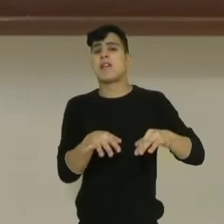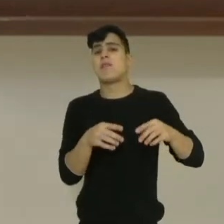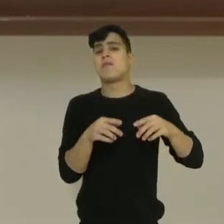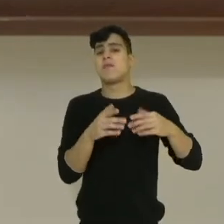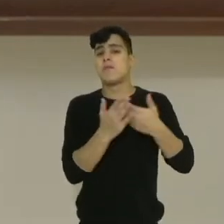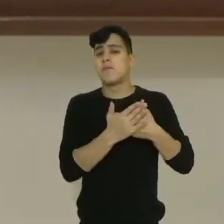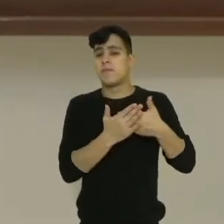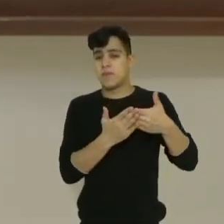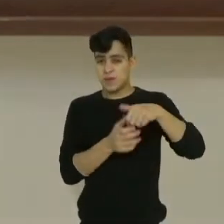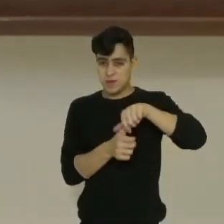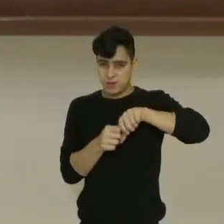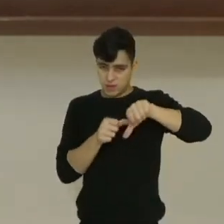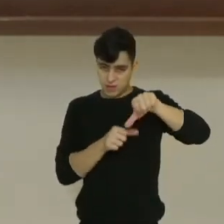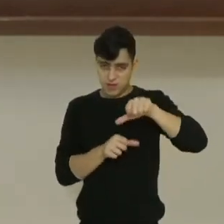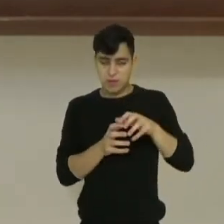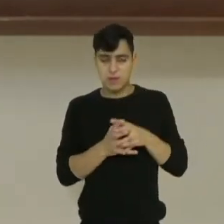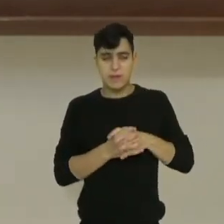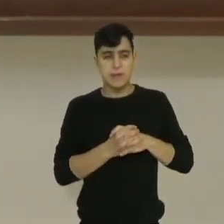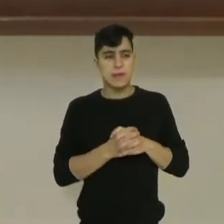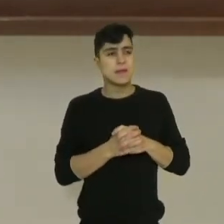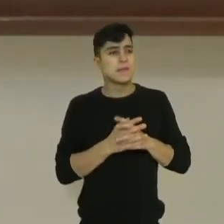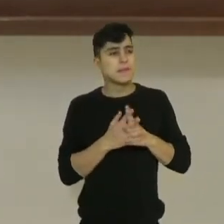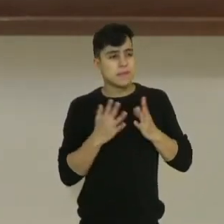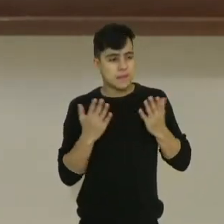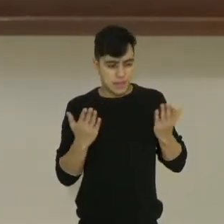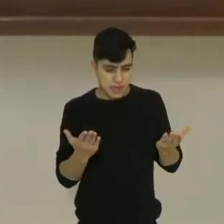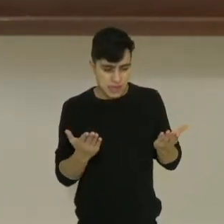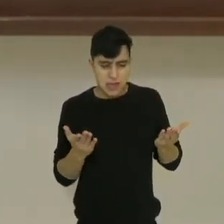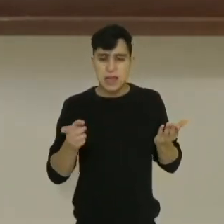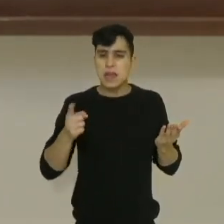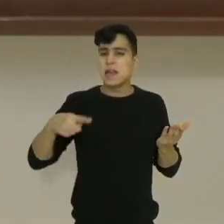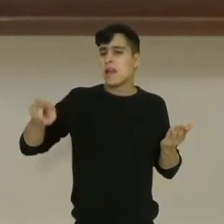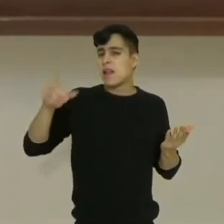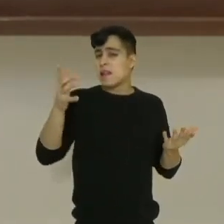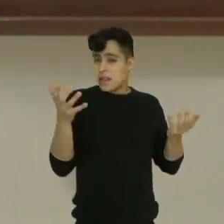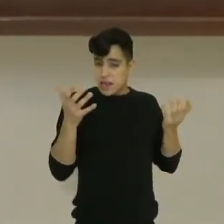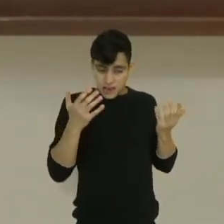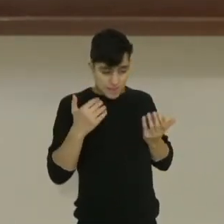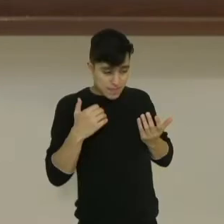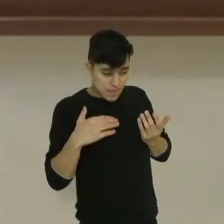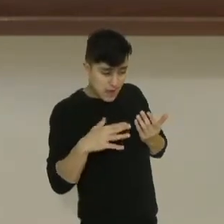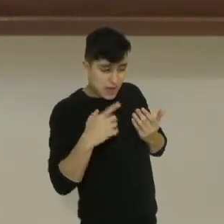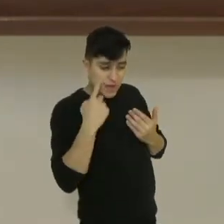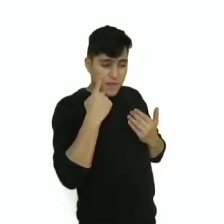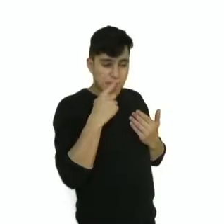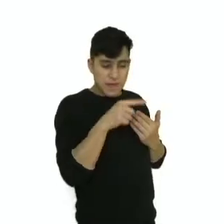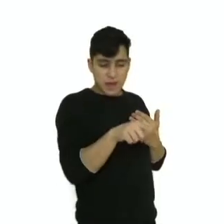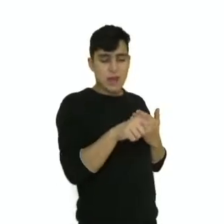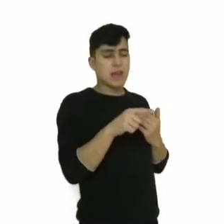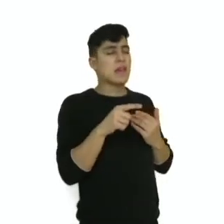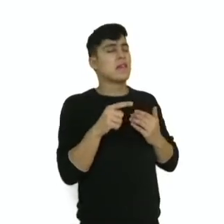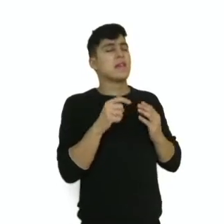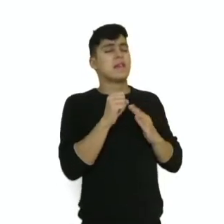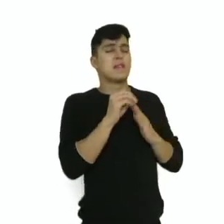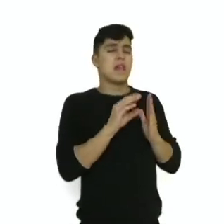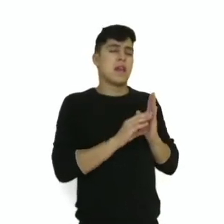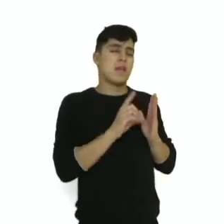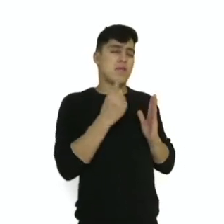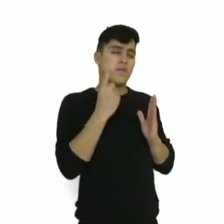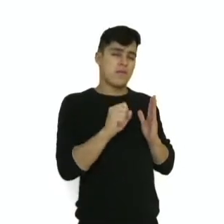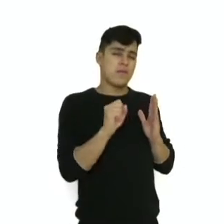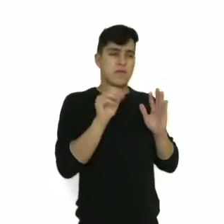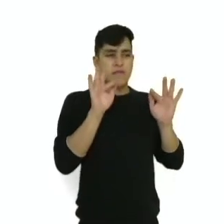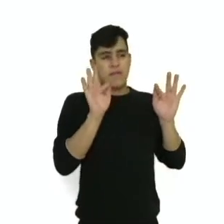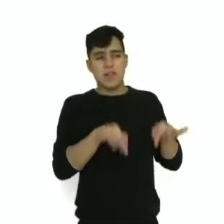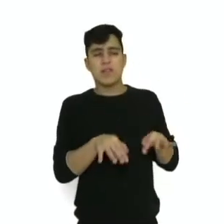mudar. Dessa maneira, ainda se quer mais e se verifica a partir do século XVIII, finalzinho do